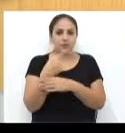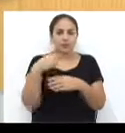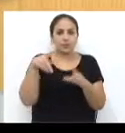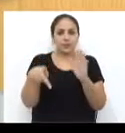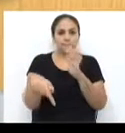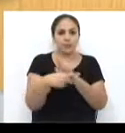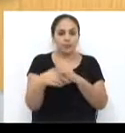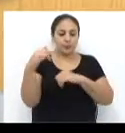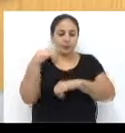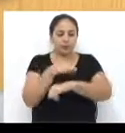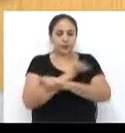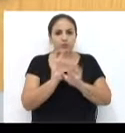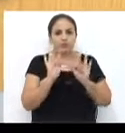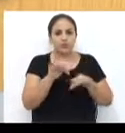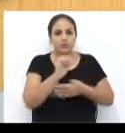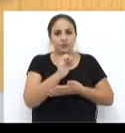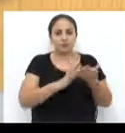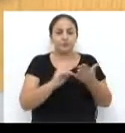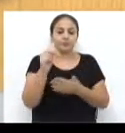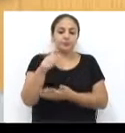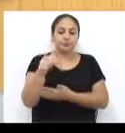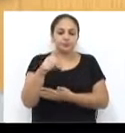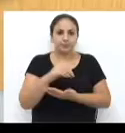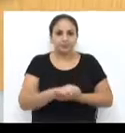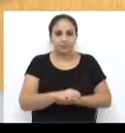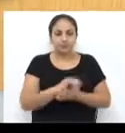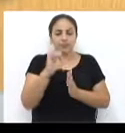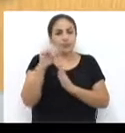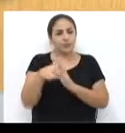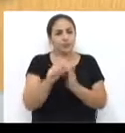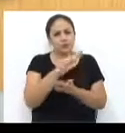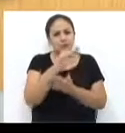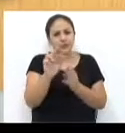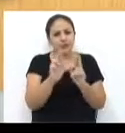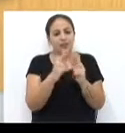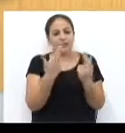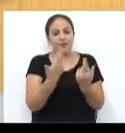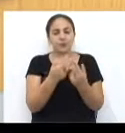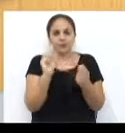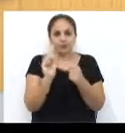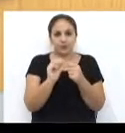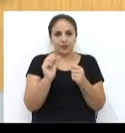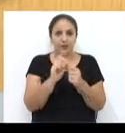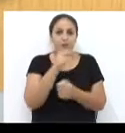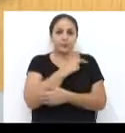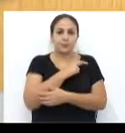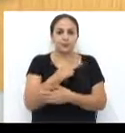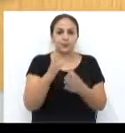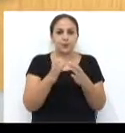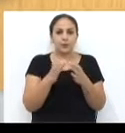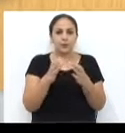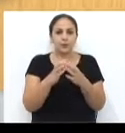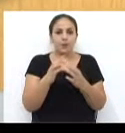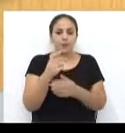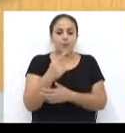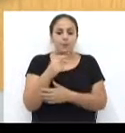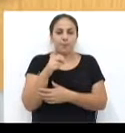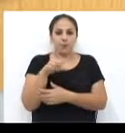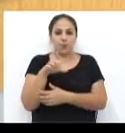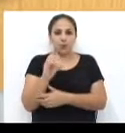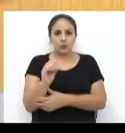do Aeroporto de Passo Fundo encerrou as atividades em novembro. Depois de várias reuniões realizadas, o presidente do